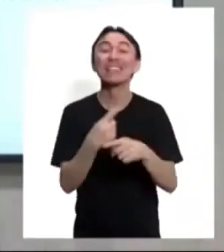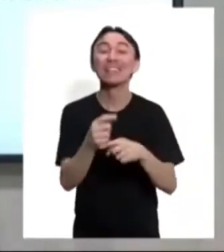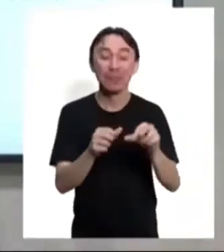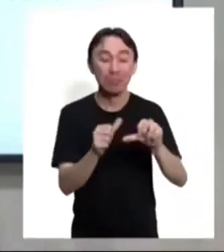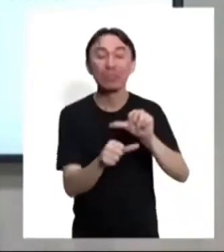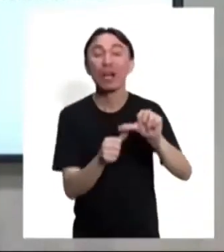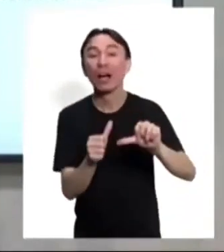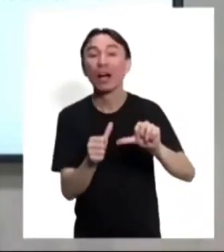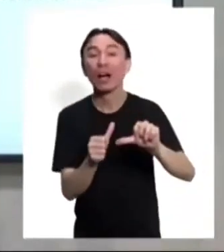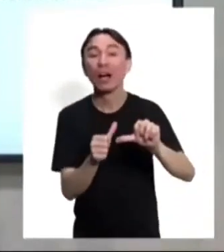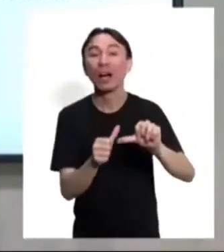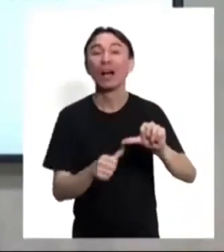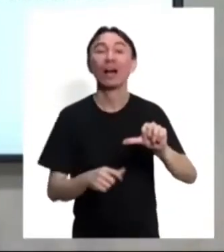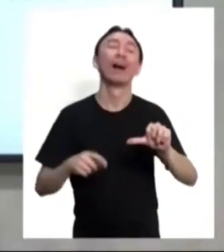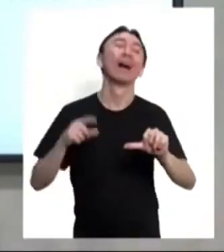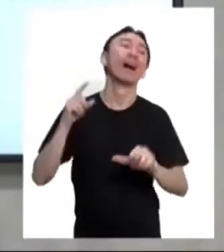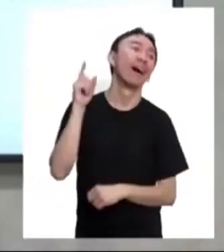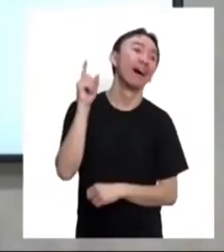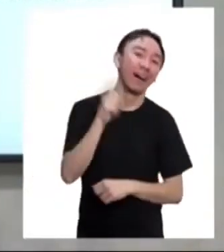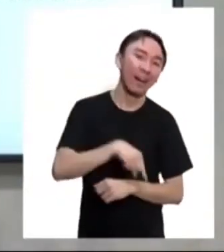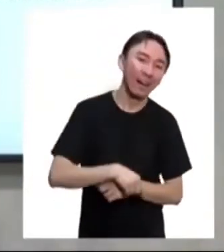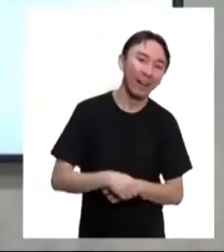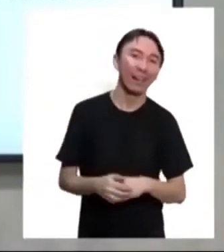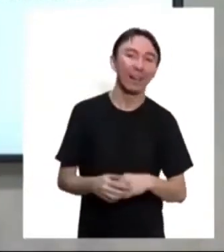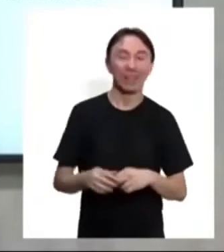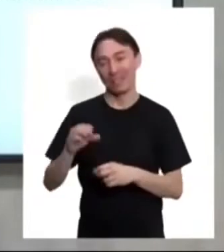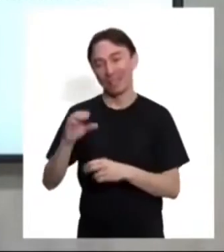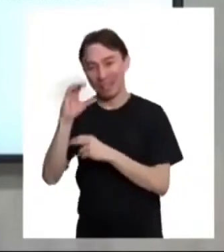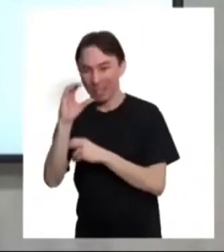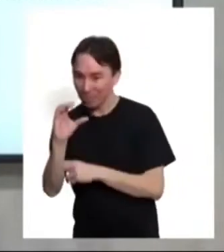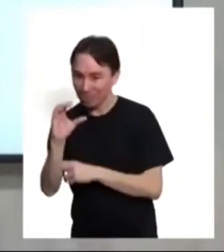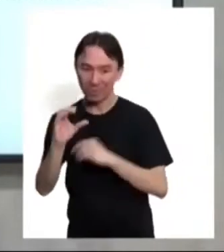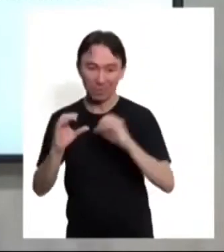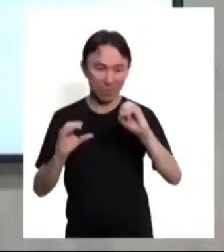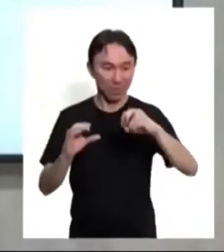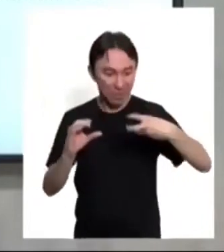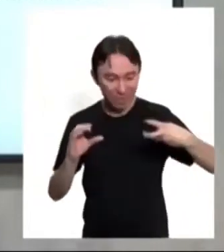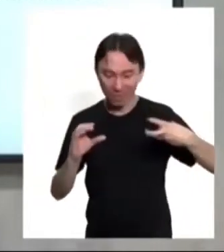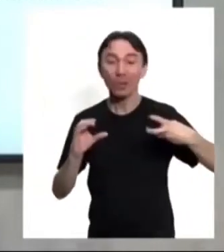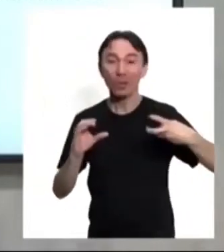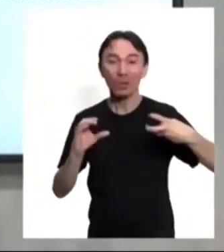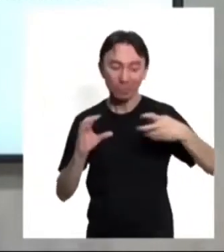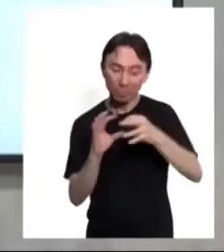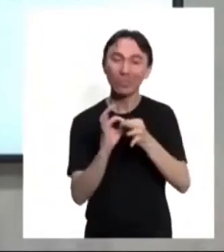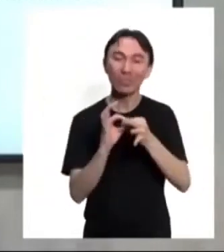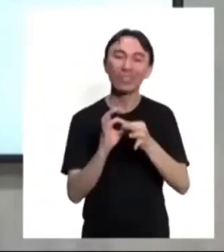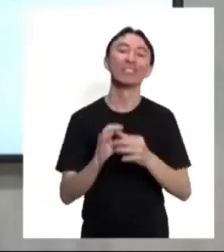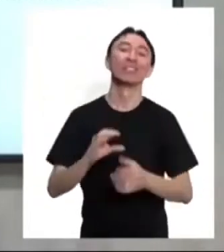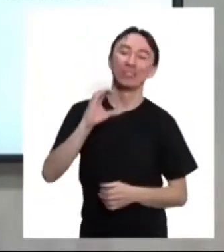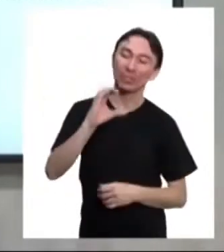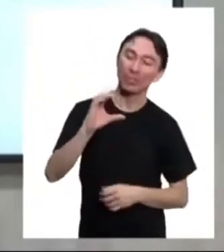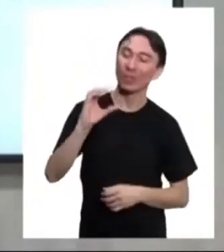CO2. Carbono com oxigênio, CO2. Esse